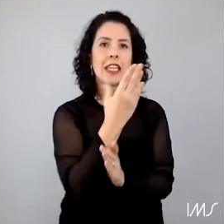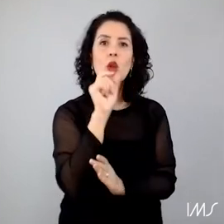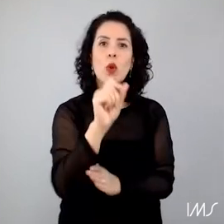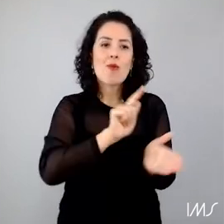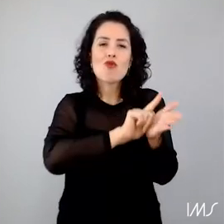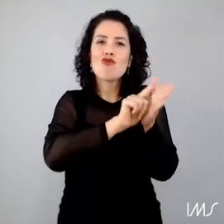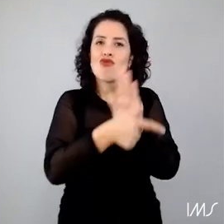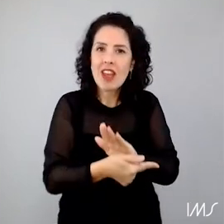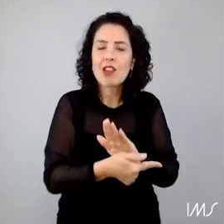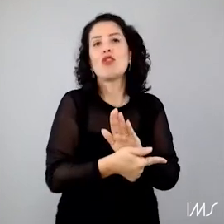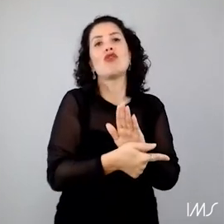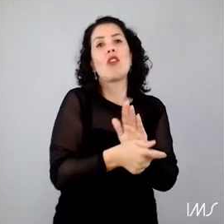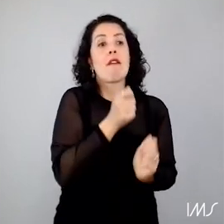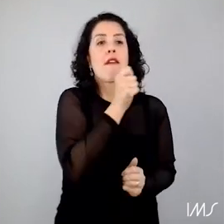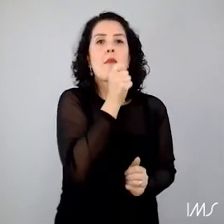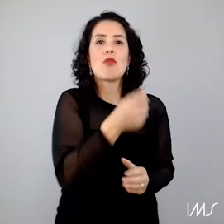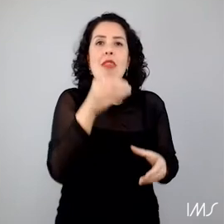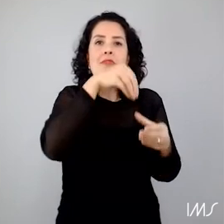reportagem em revista.